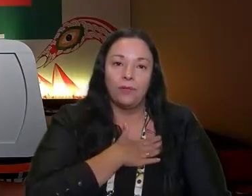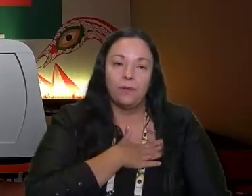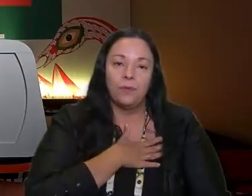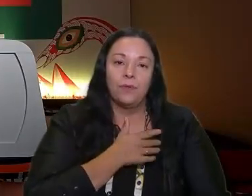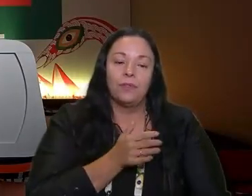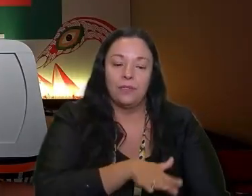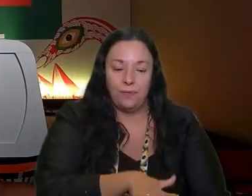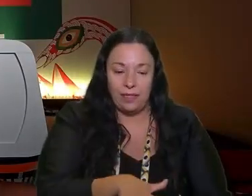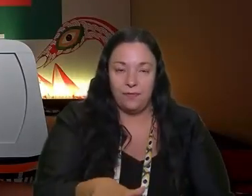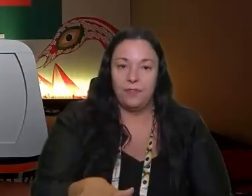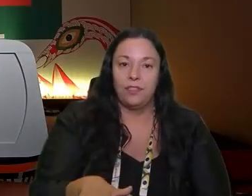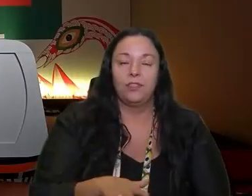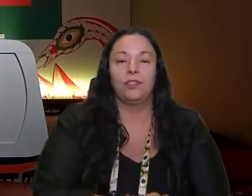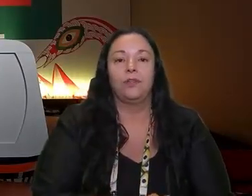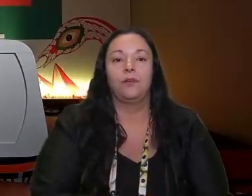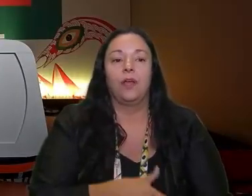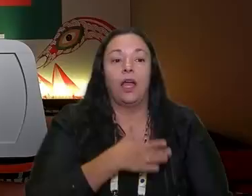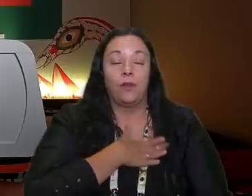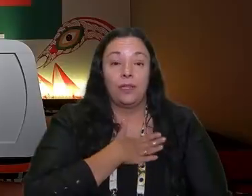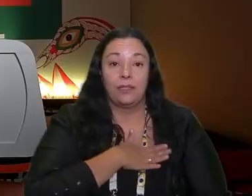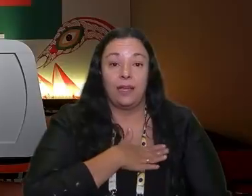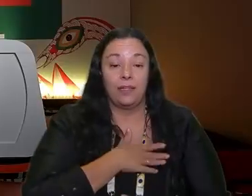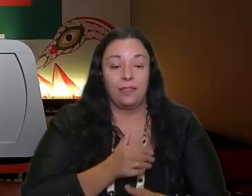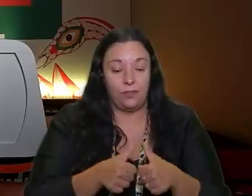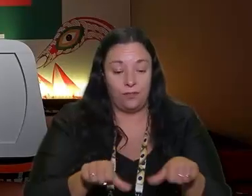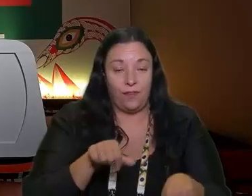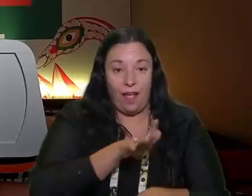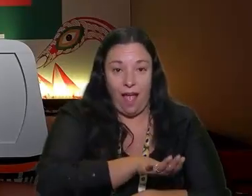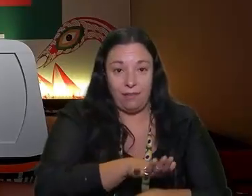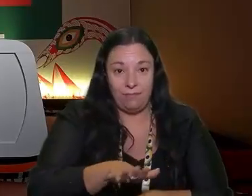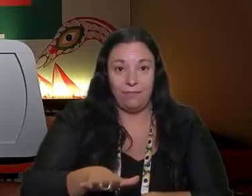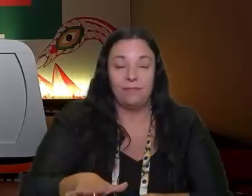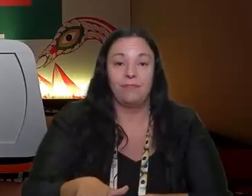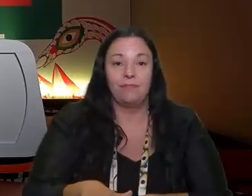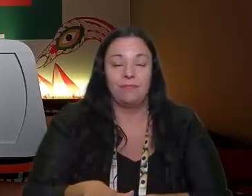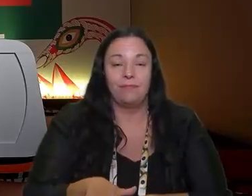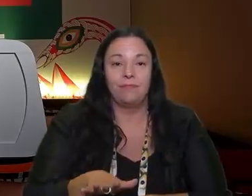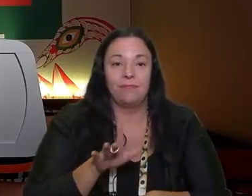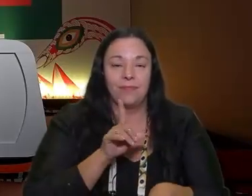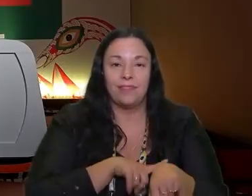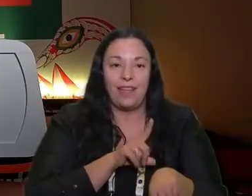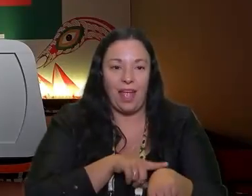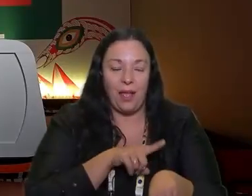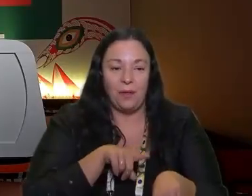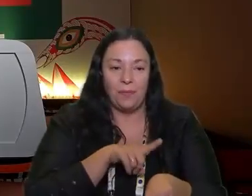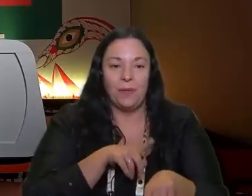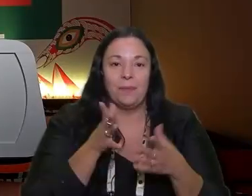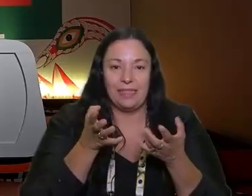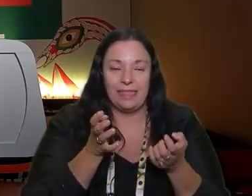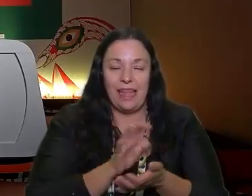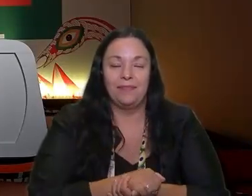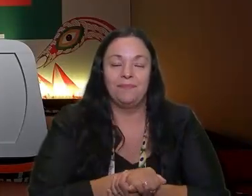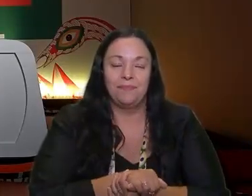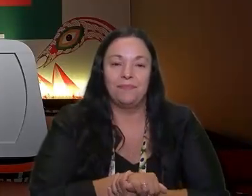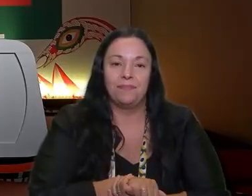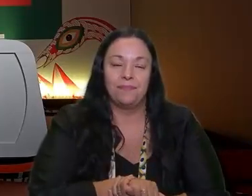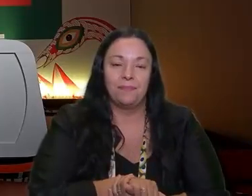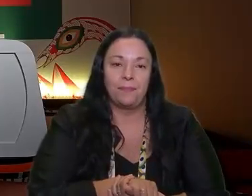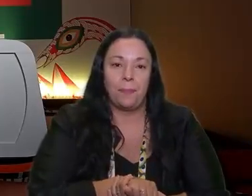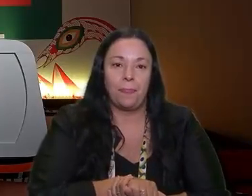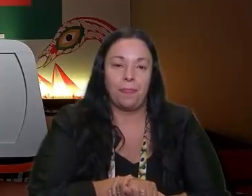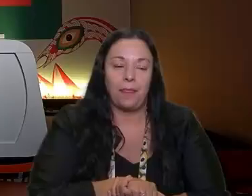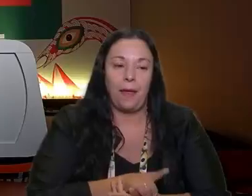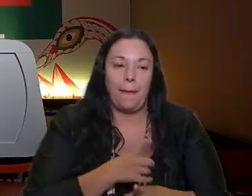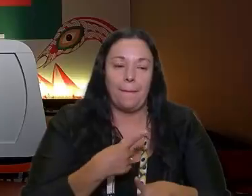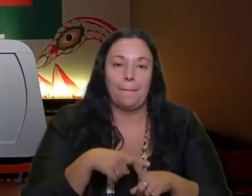universo infantil. Eu gostaria de continuar nele pelo tanto de tempo que ele me quiser. Mas eu